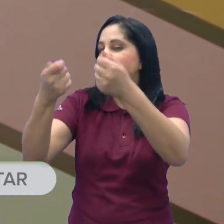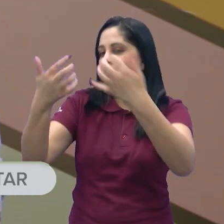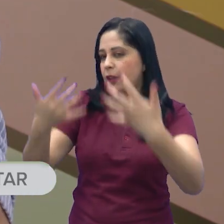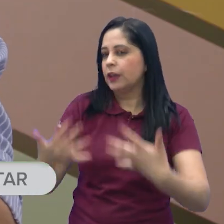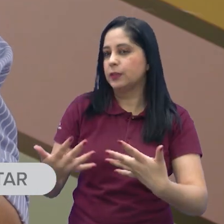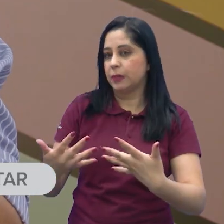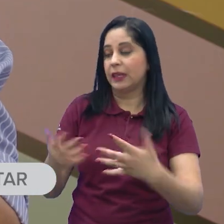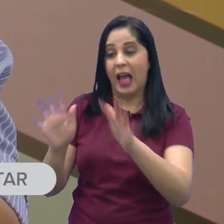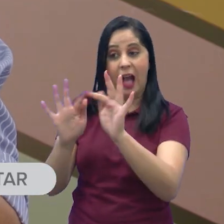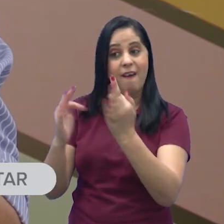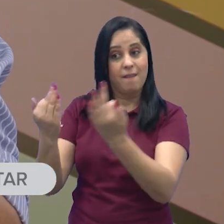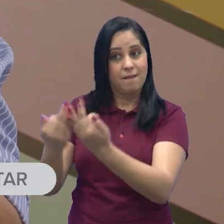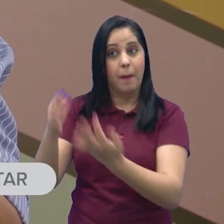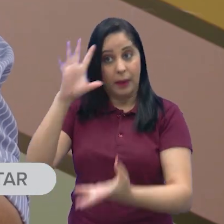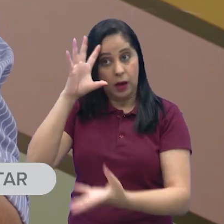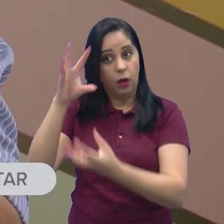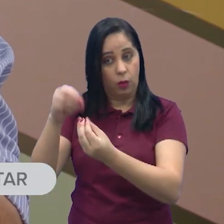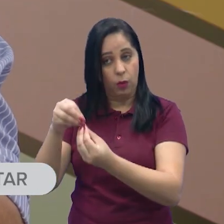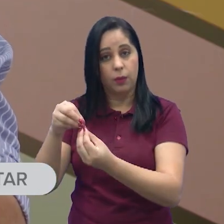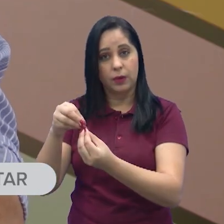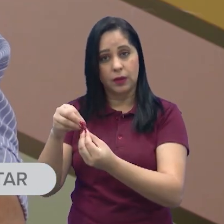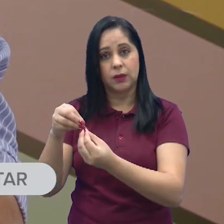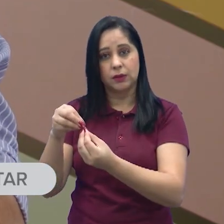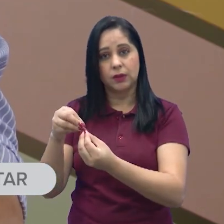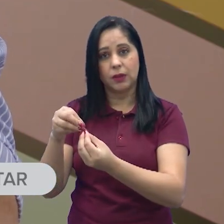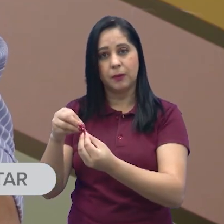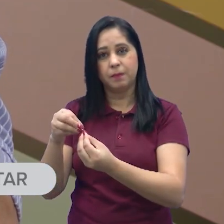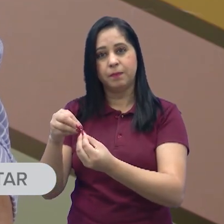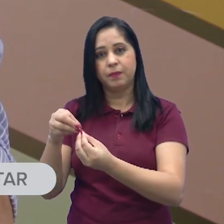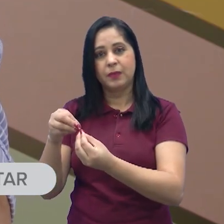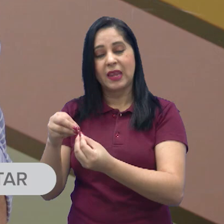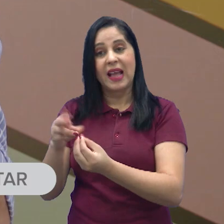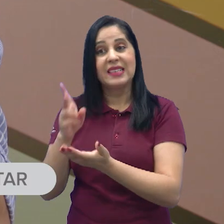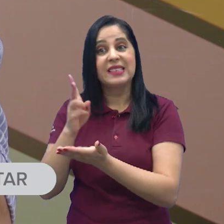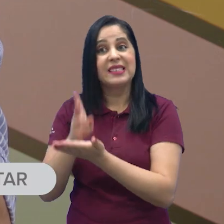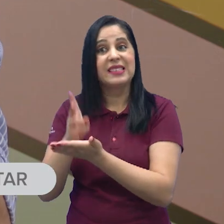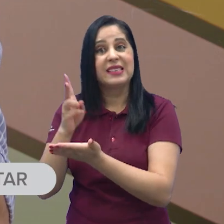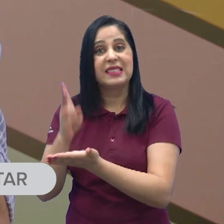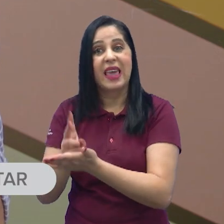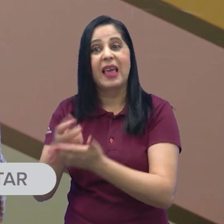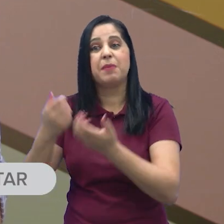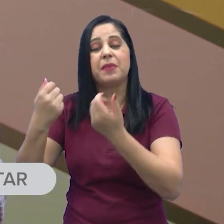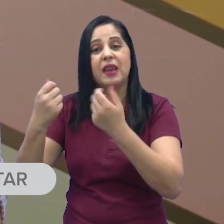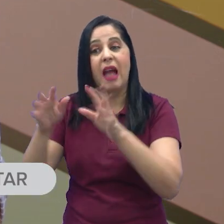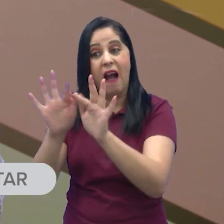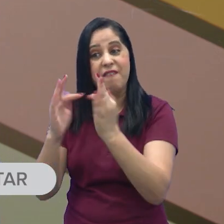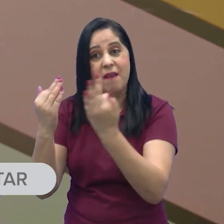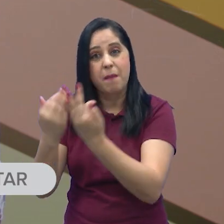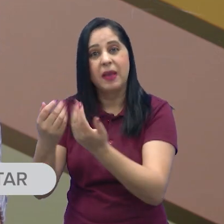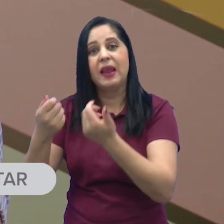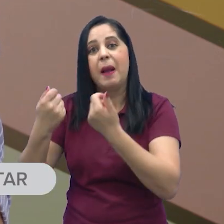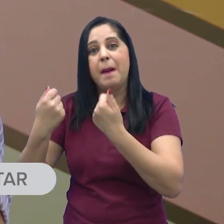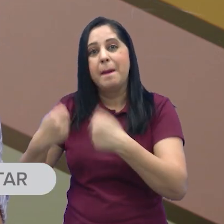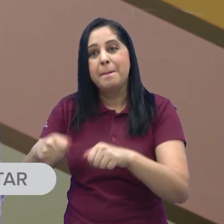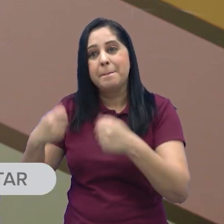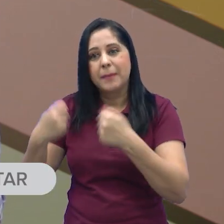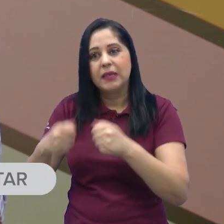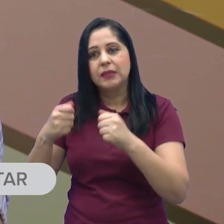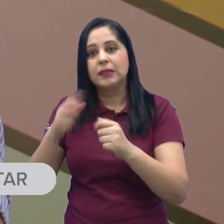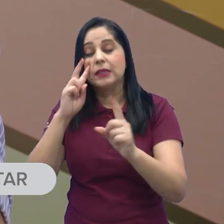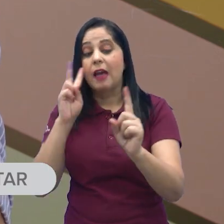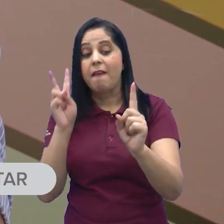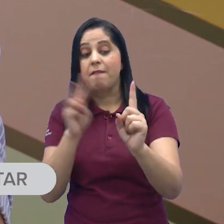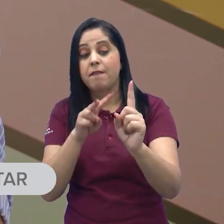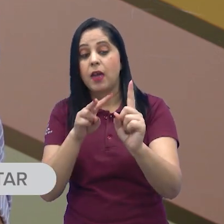famílias ouvirem isso, a família sempre deve acompanhar essa medicação, se está